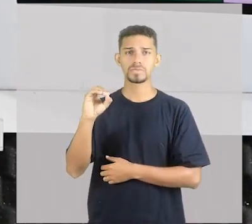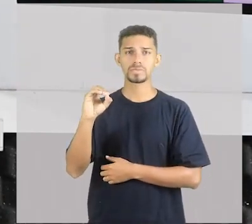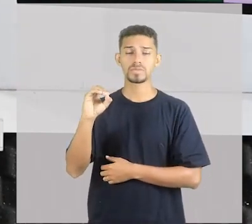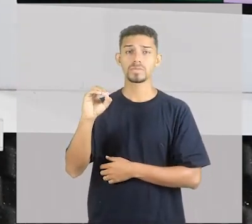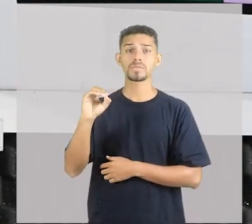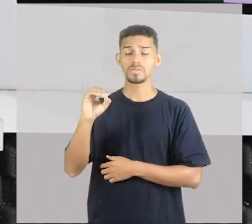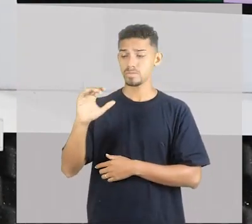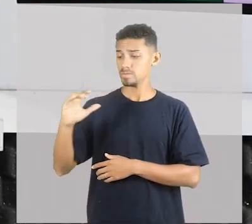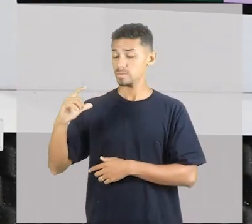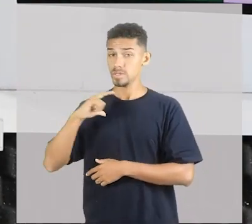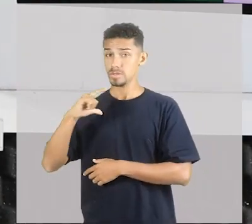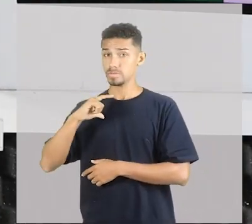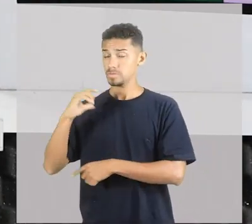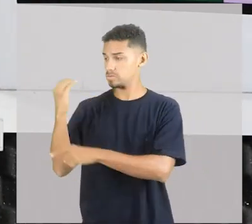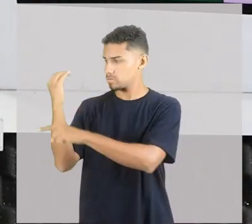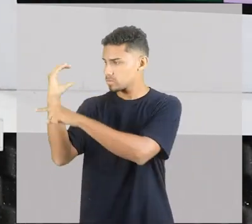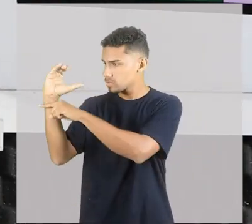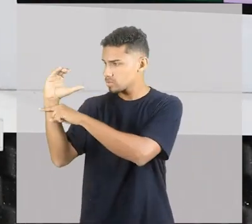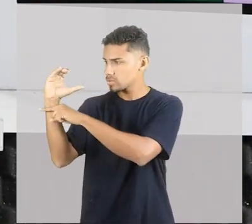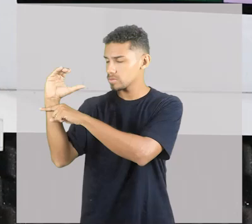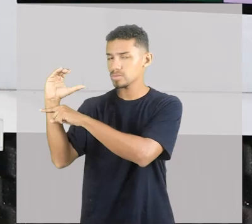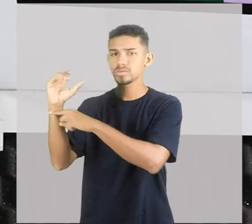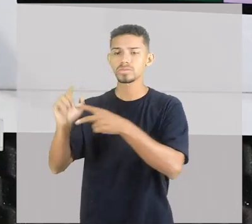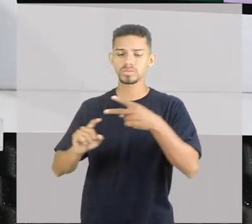só com carbono e hidrogênio.